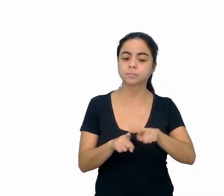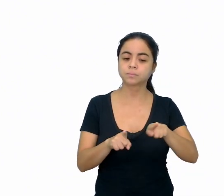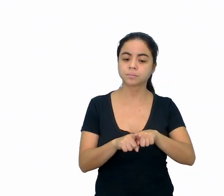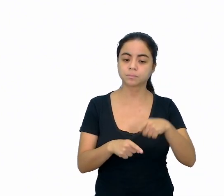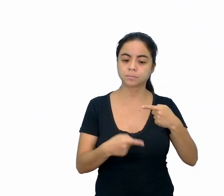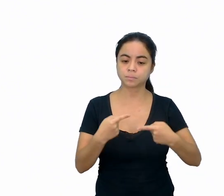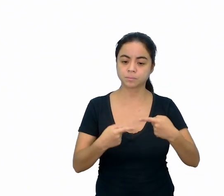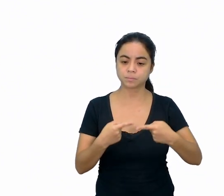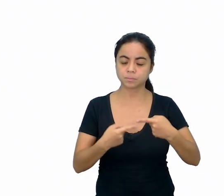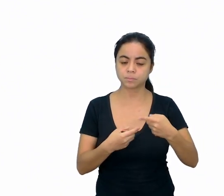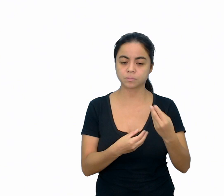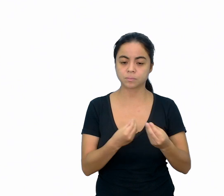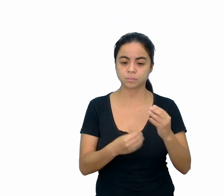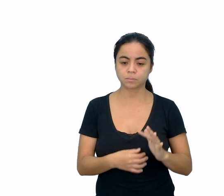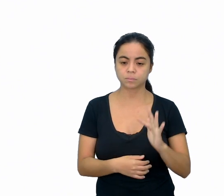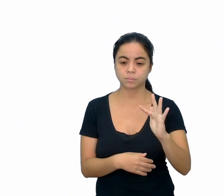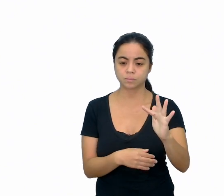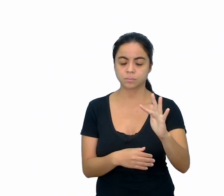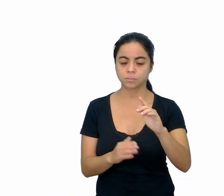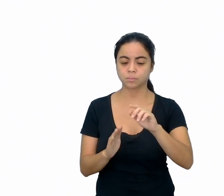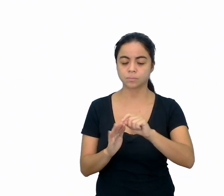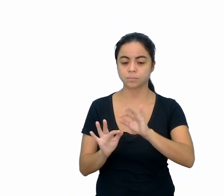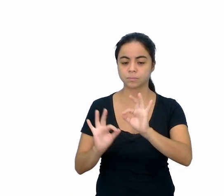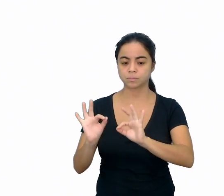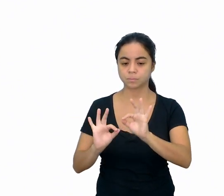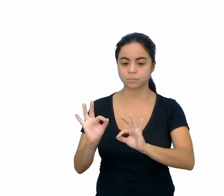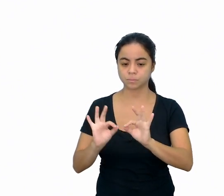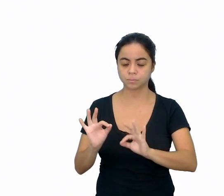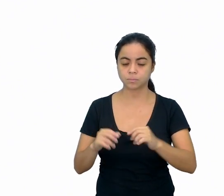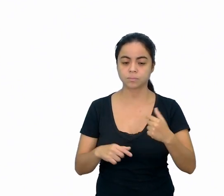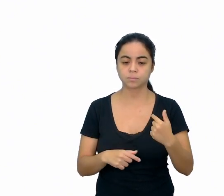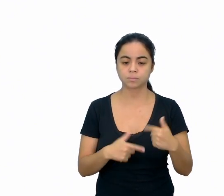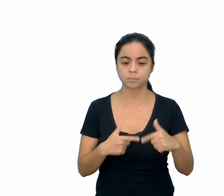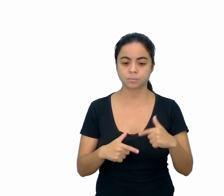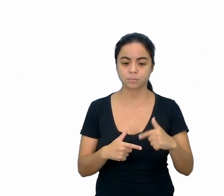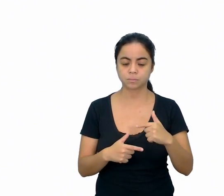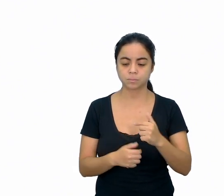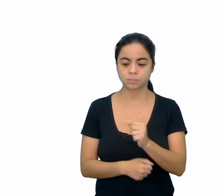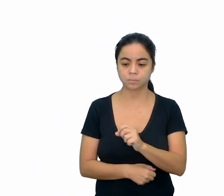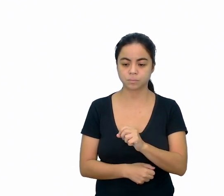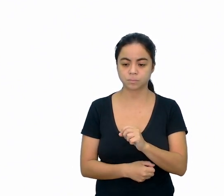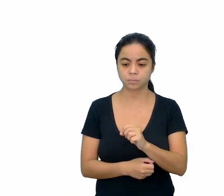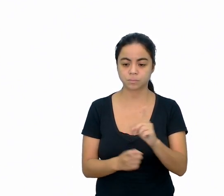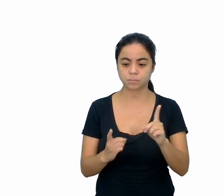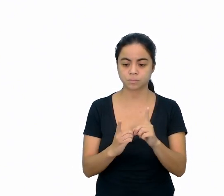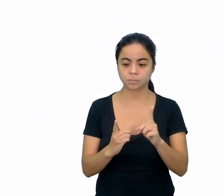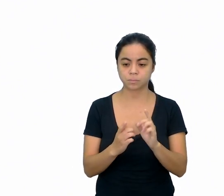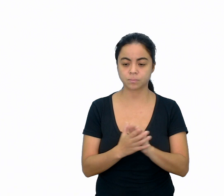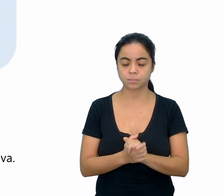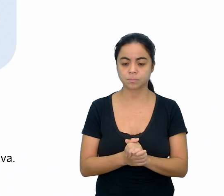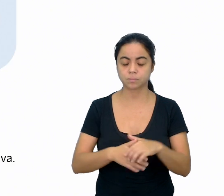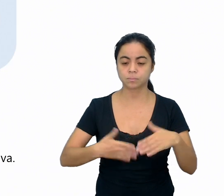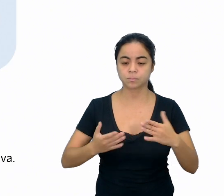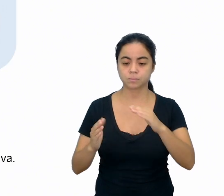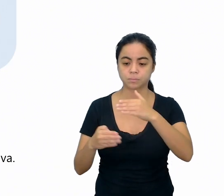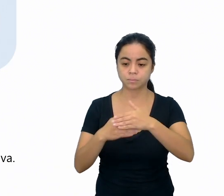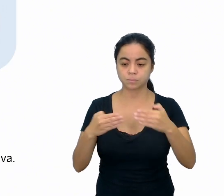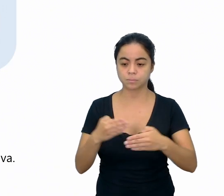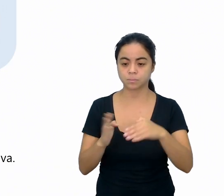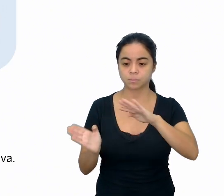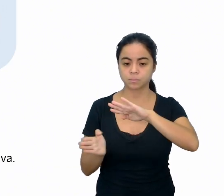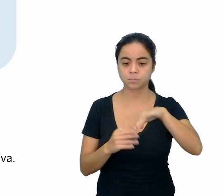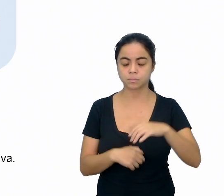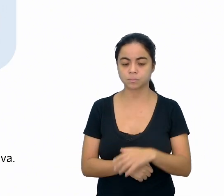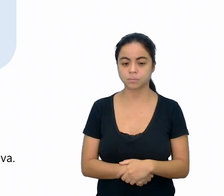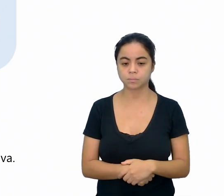discutir encaminhamentos para o planejamento do trabalho didático. E no próximo slide,